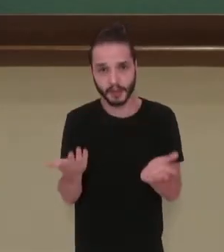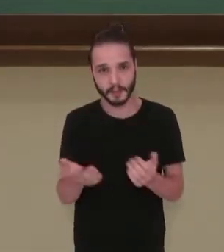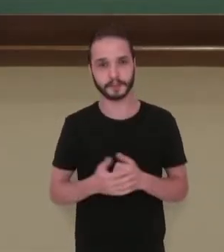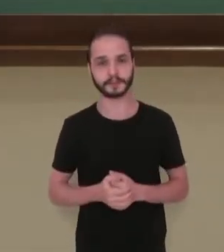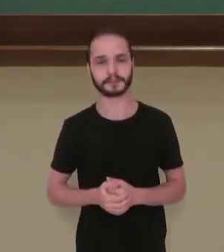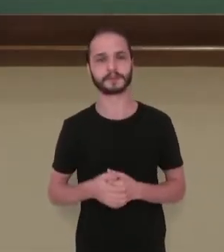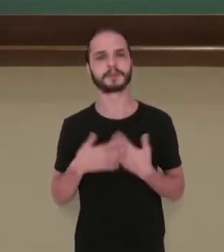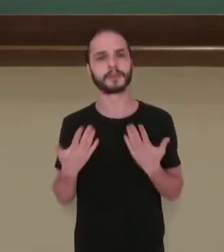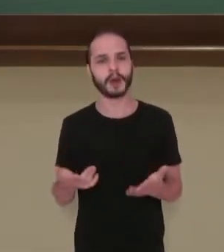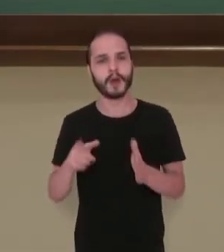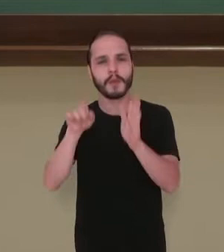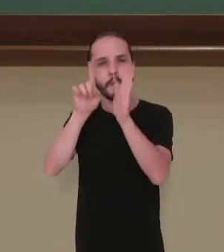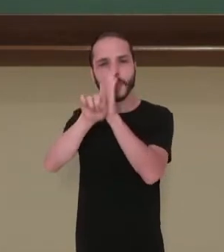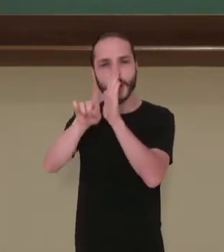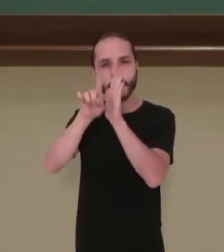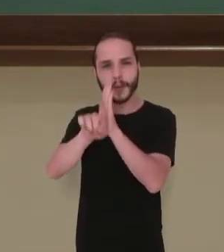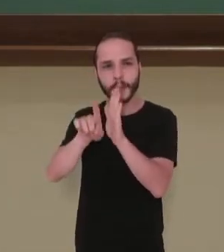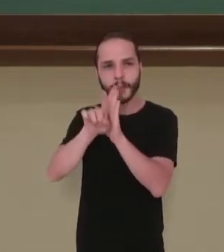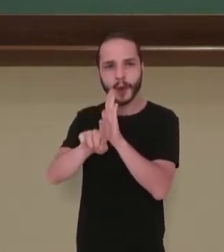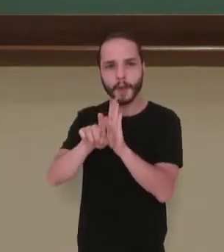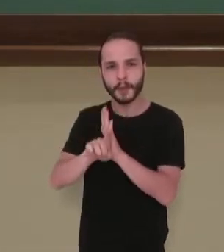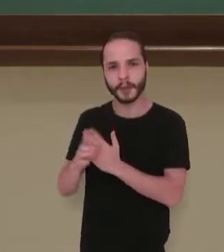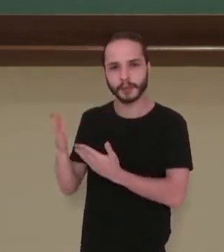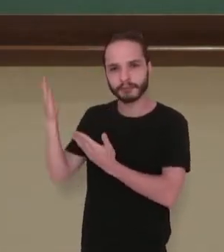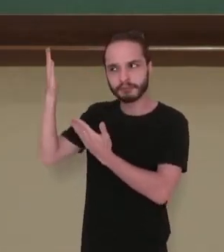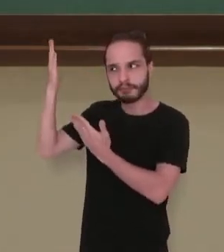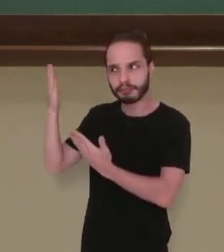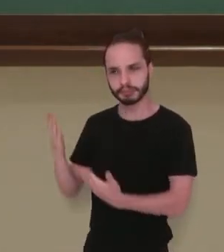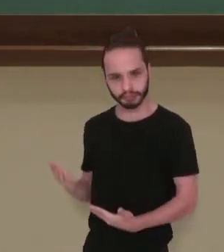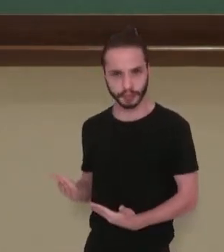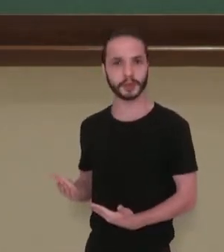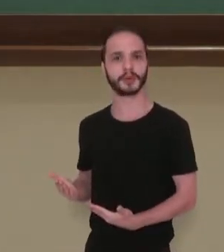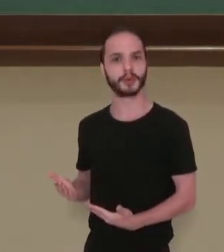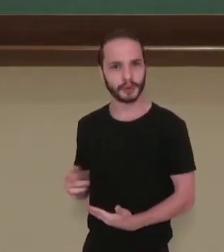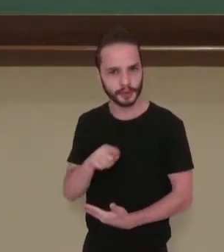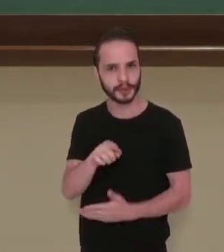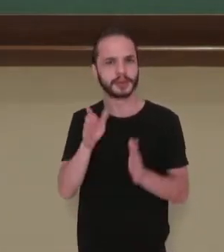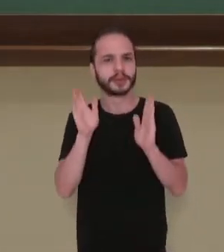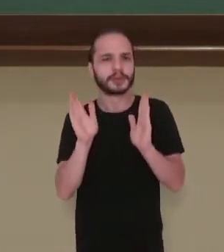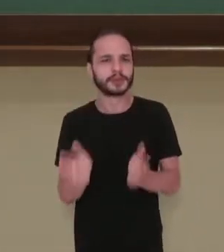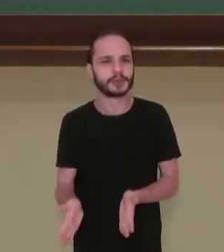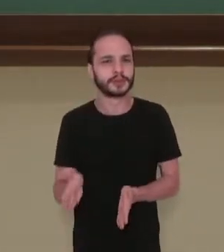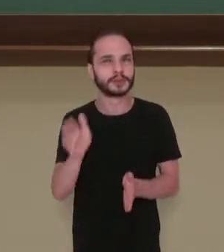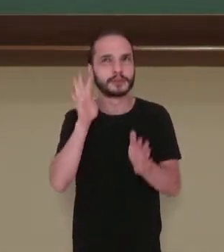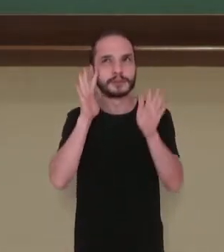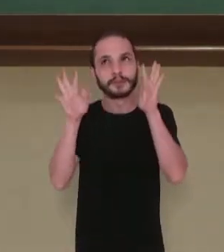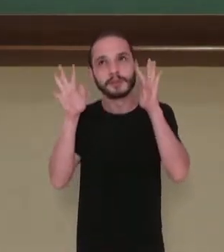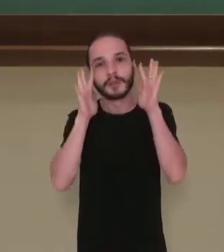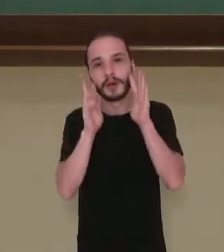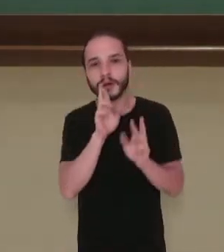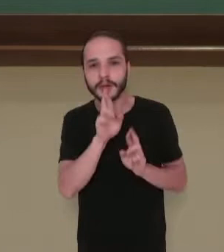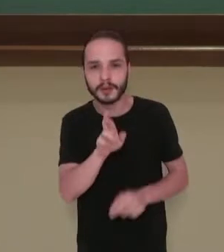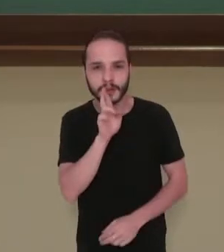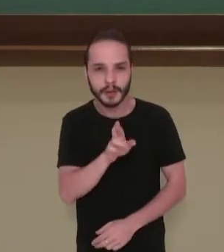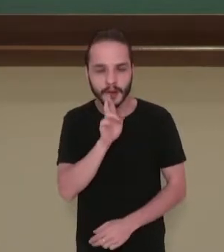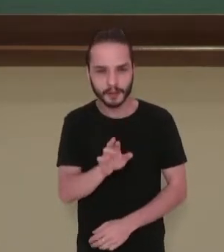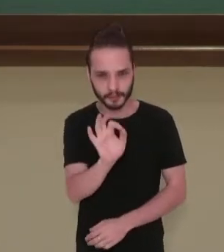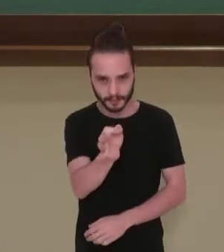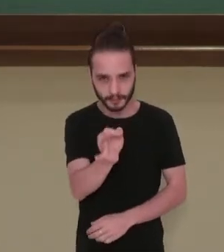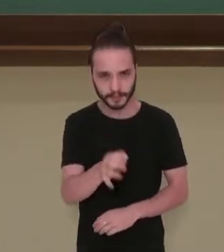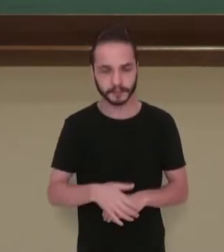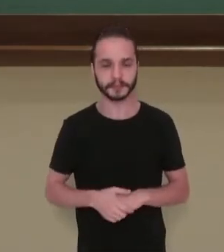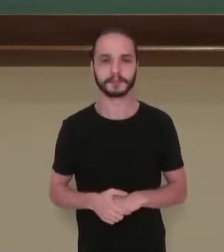rol de perguntas que aqui está, você já deve ter elaborado mentalmente algumas respostas, não é mesmo?